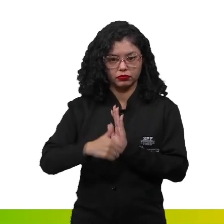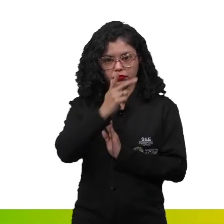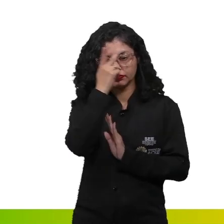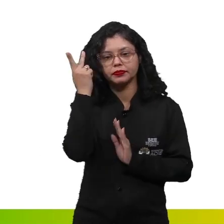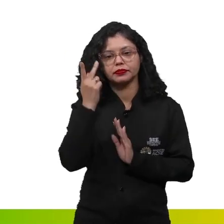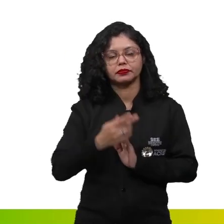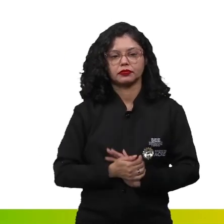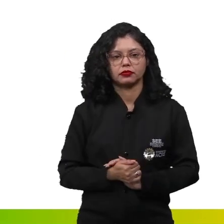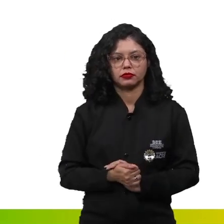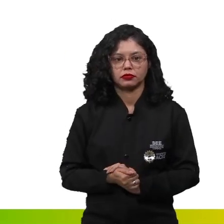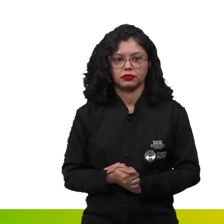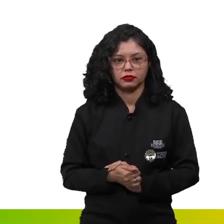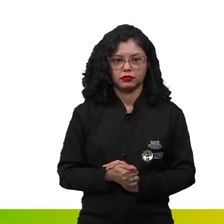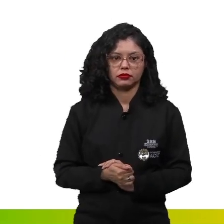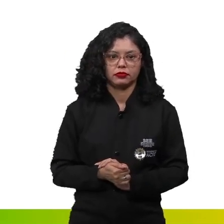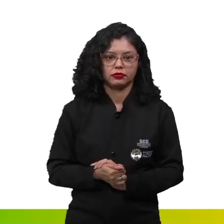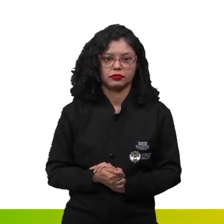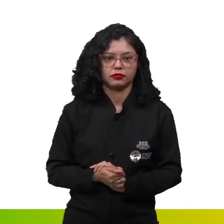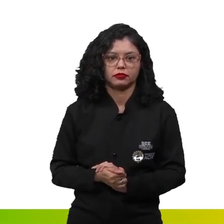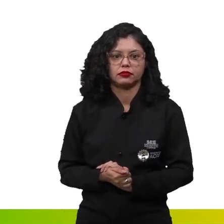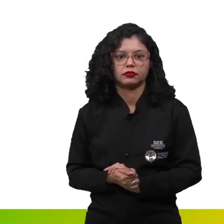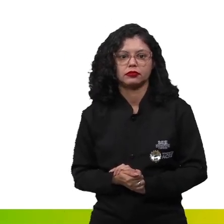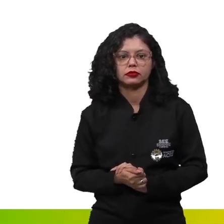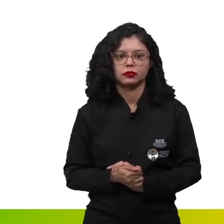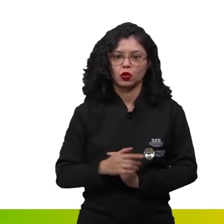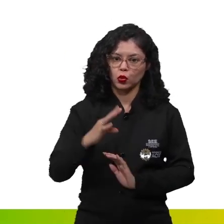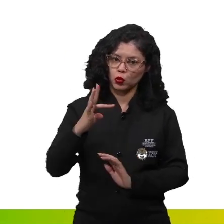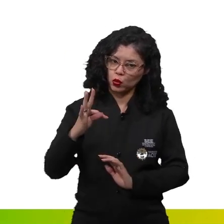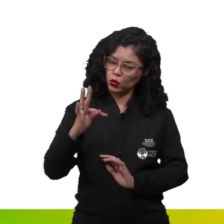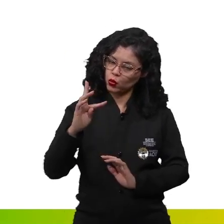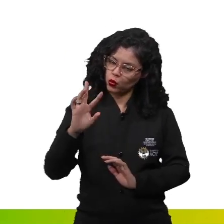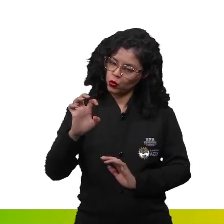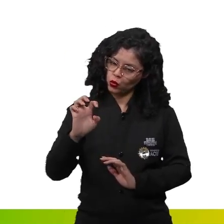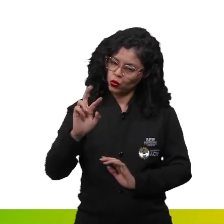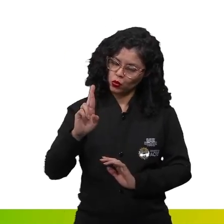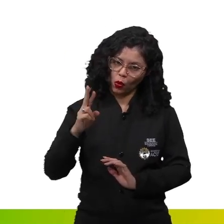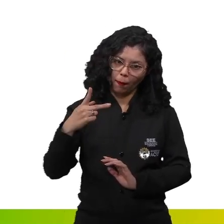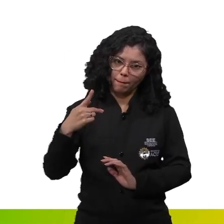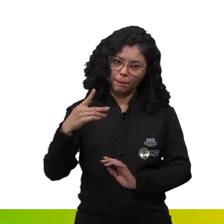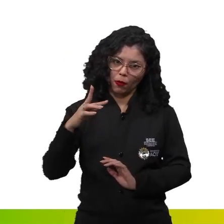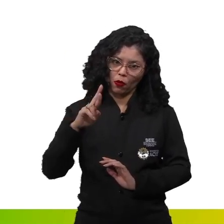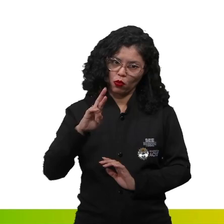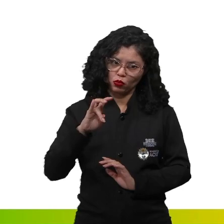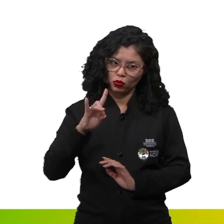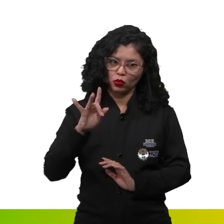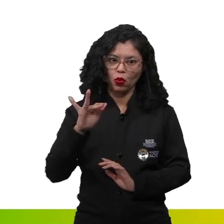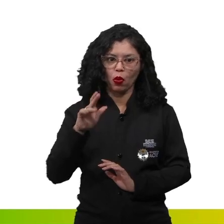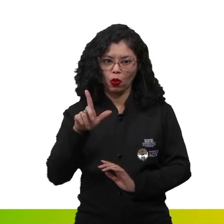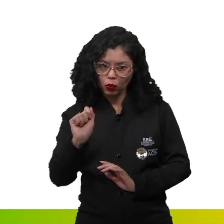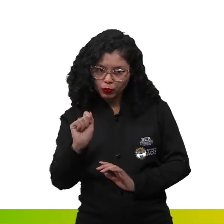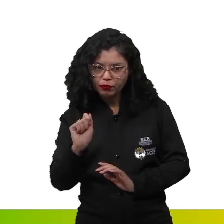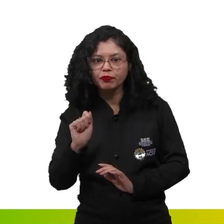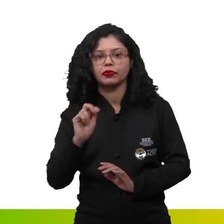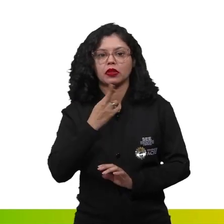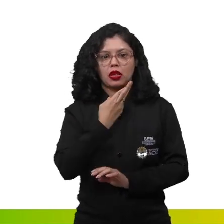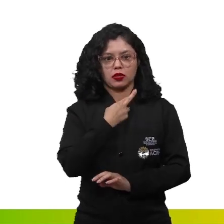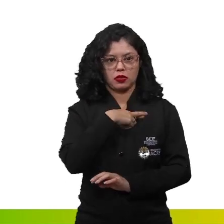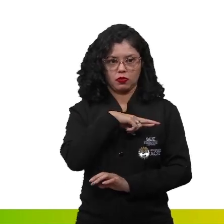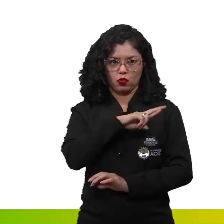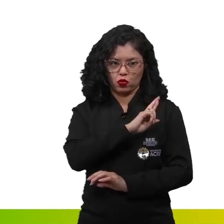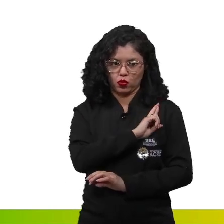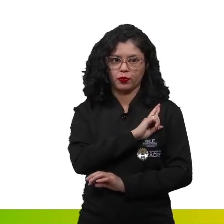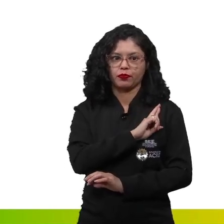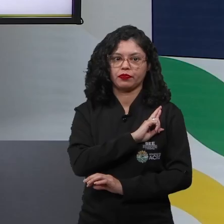pessoa. Temos o lobo temporal. Ele vai ser responsável aí